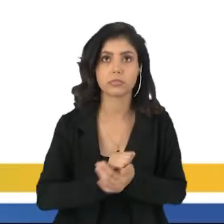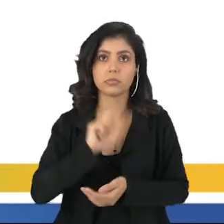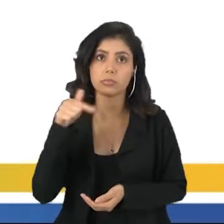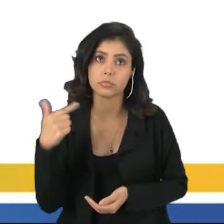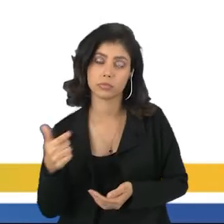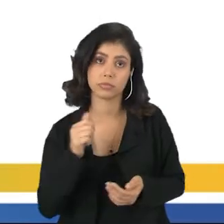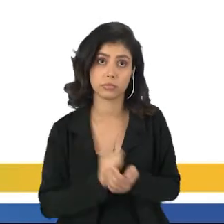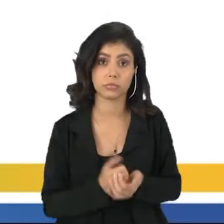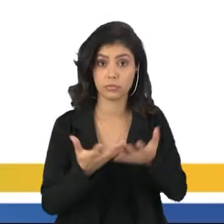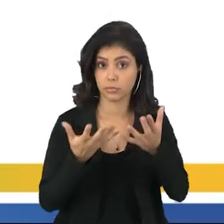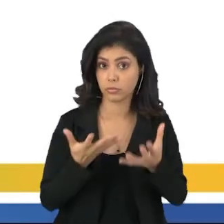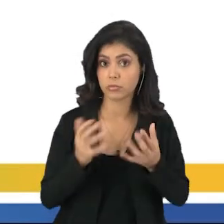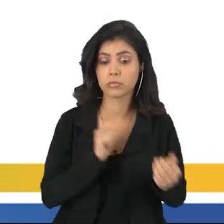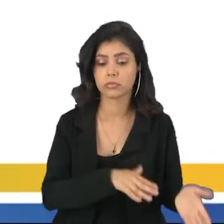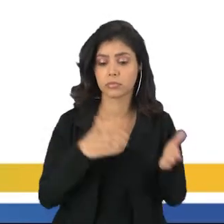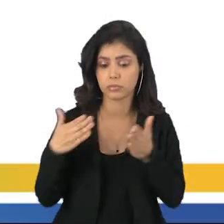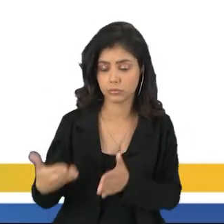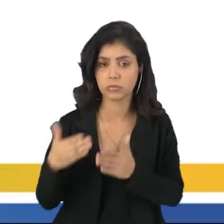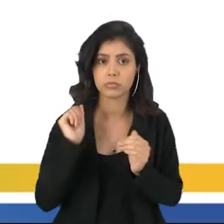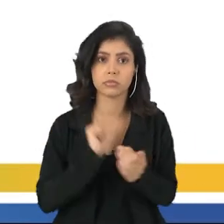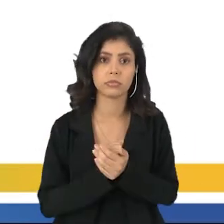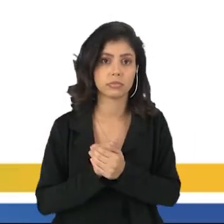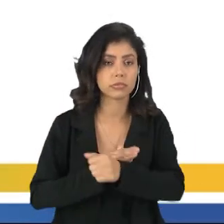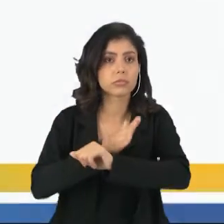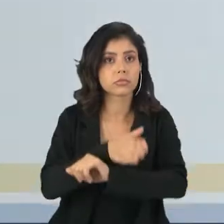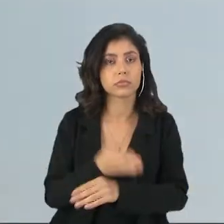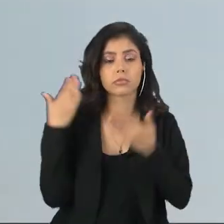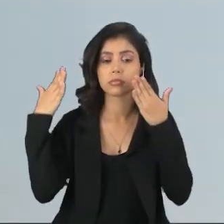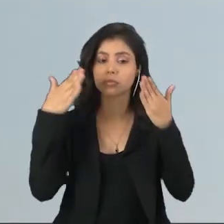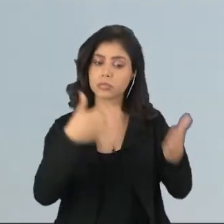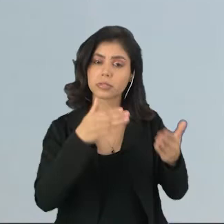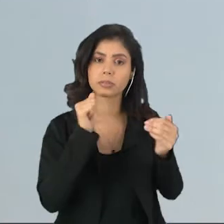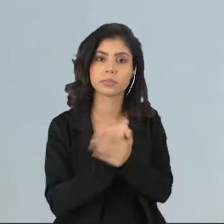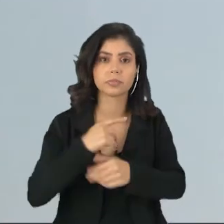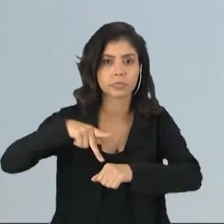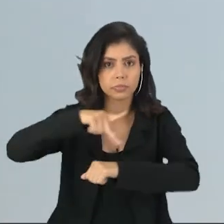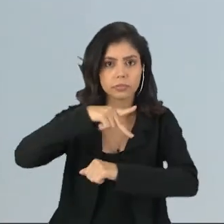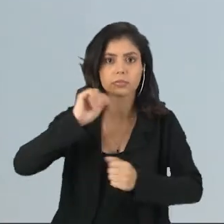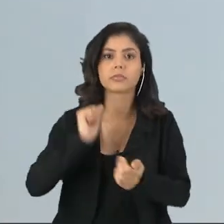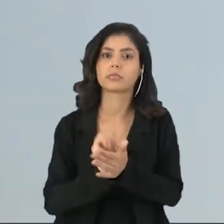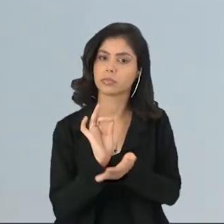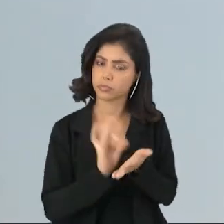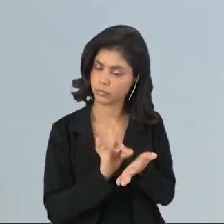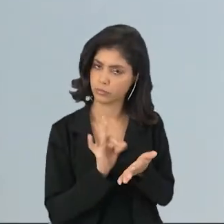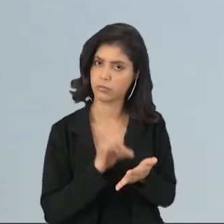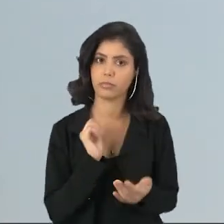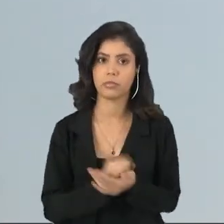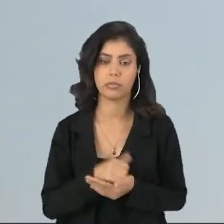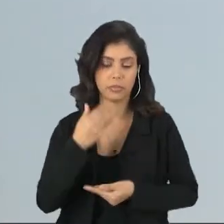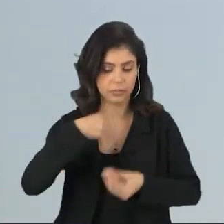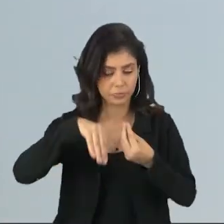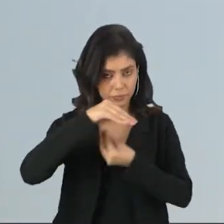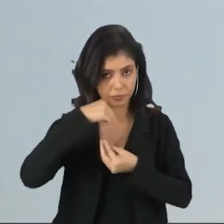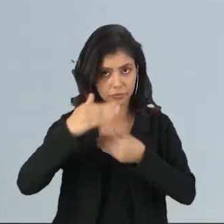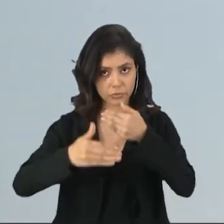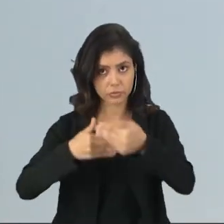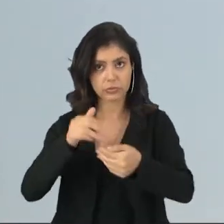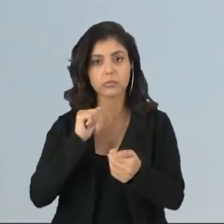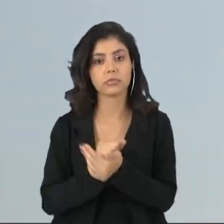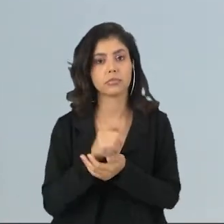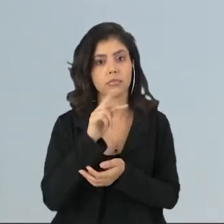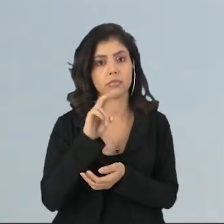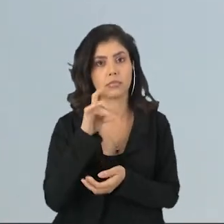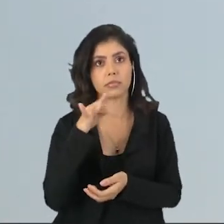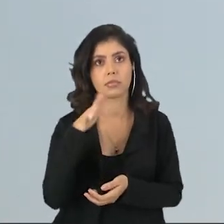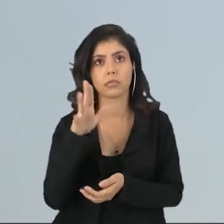outra, e aí queria, a partir de agora, entrar no foco dos países que, de fato, desenvolveram essa